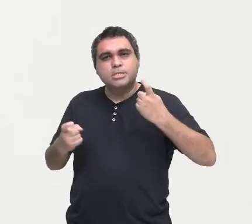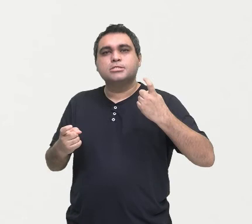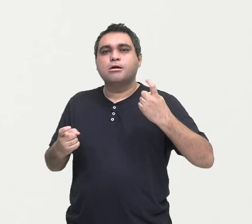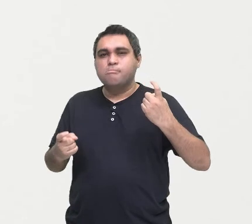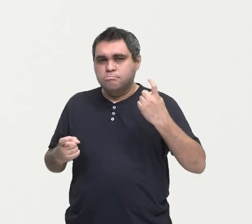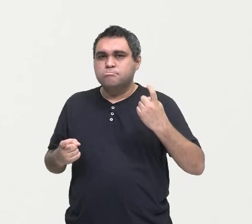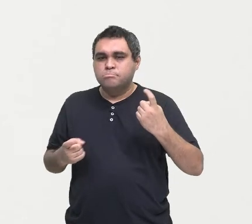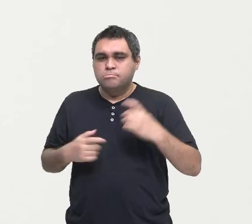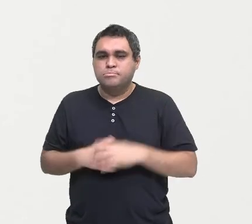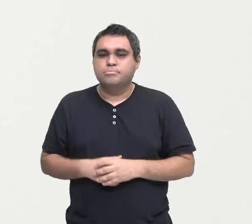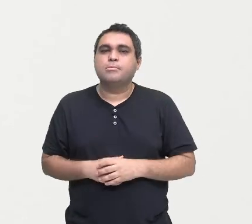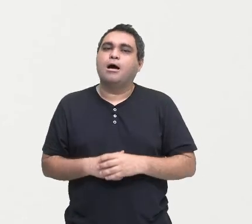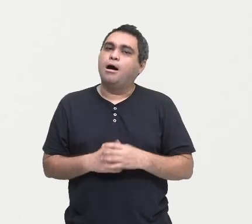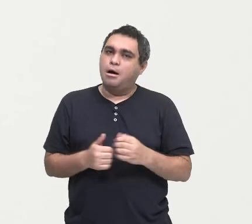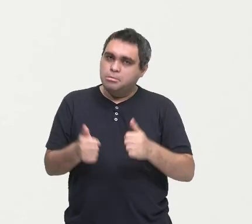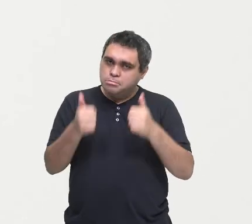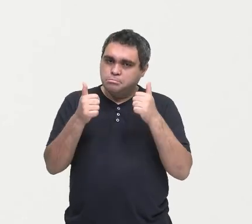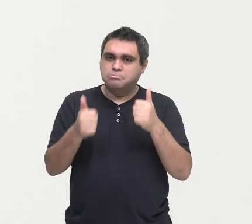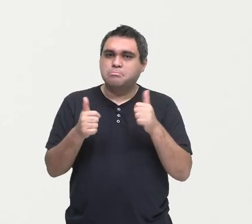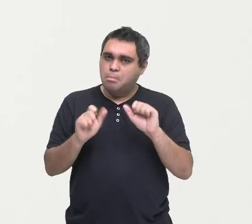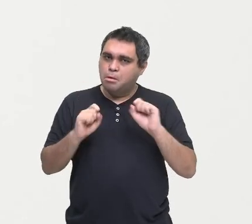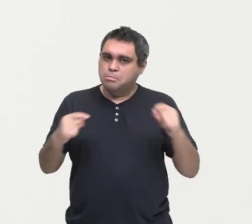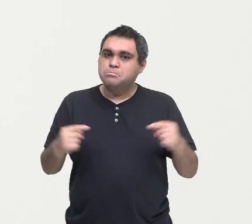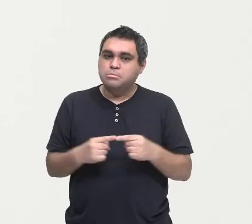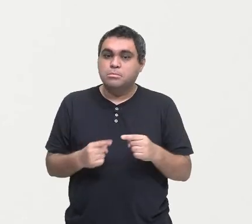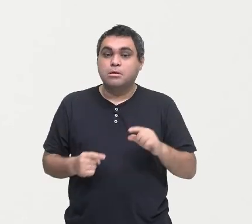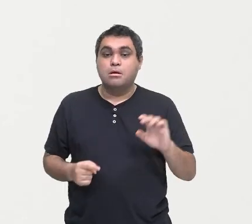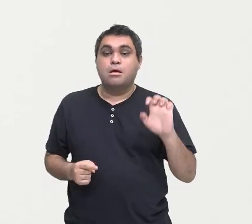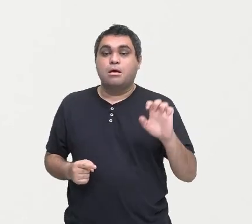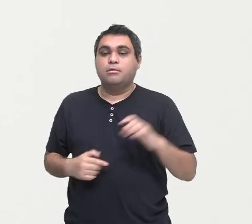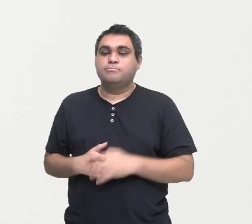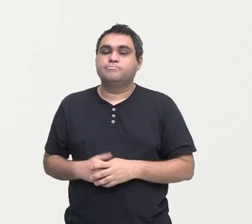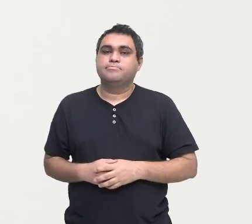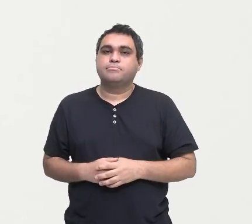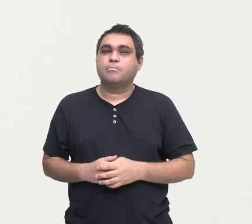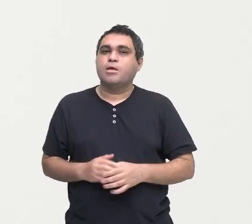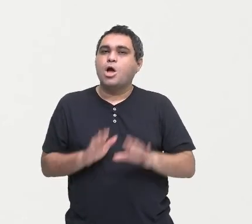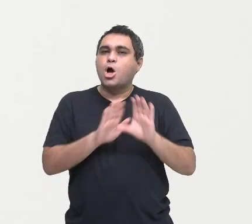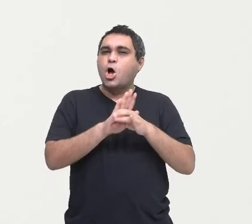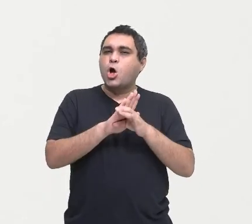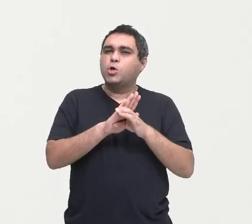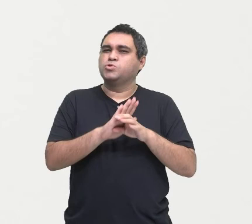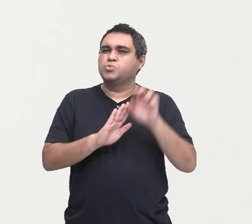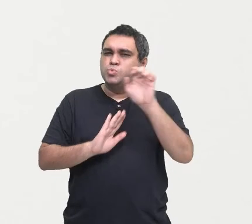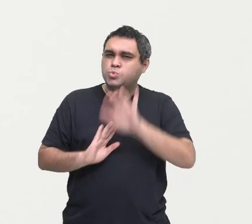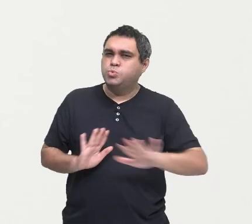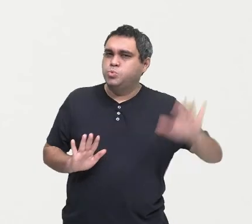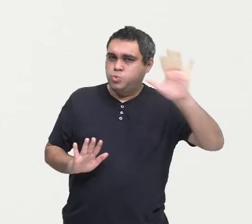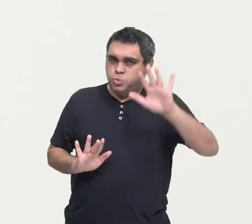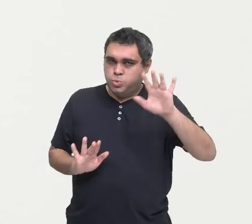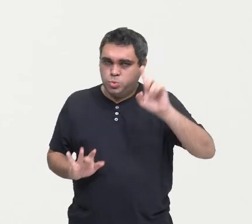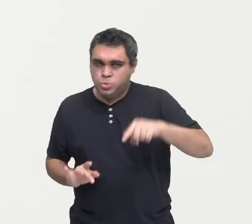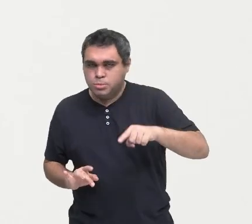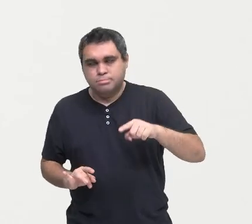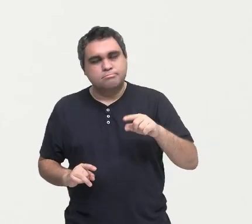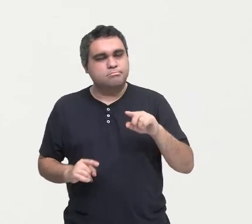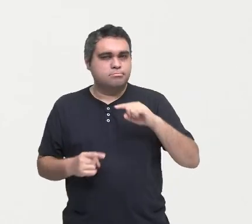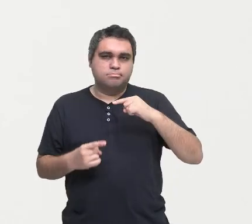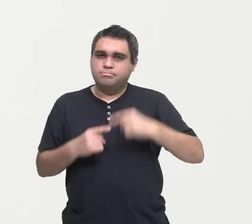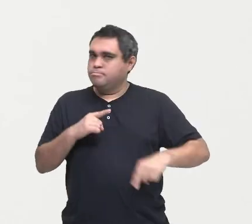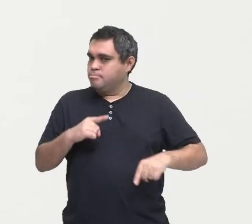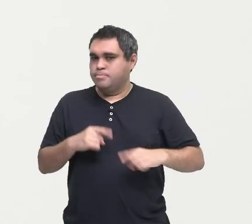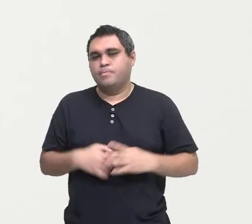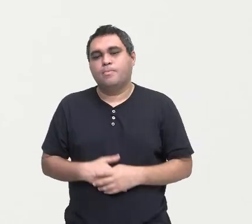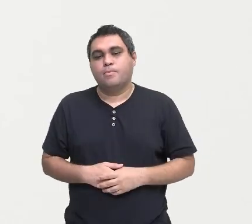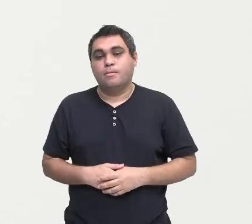passando aqui para a letra E. A busca dos conceitos universais também não é uma das características do teatro vicentino, não é isso?